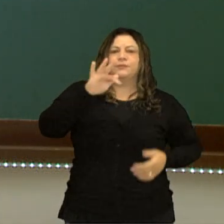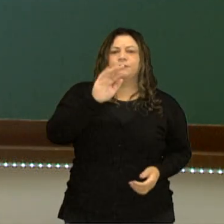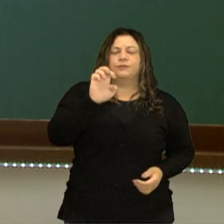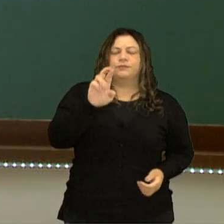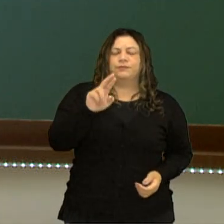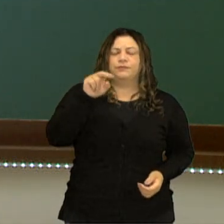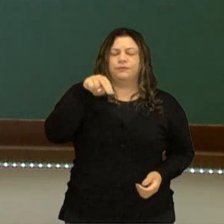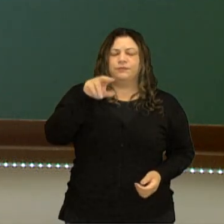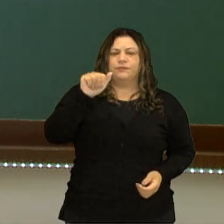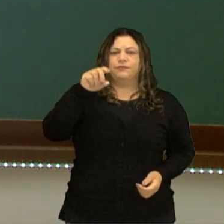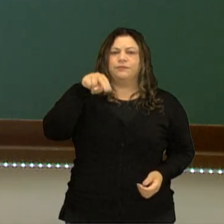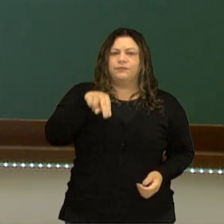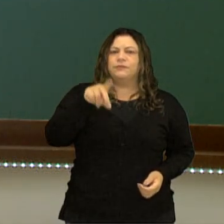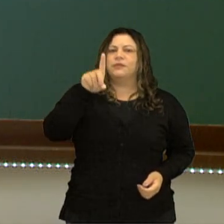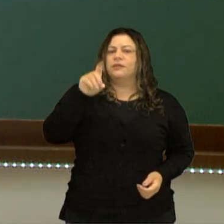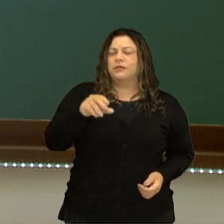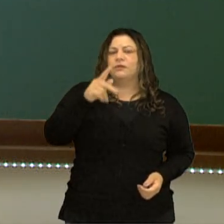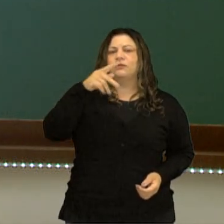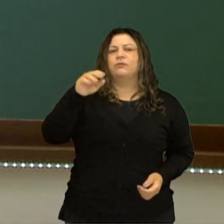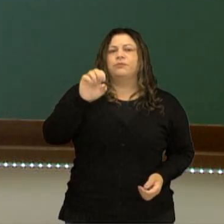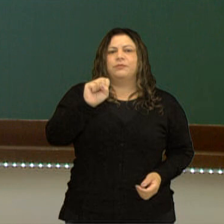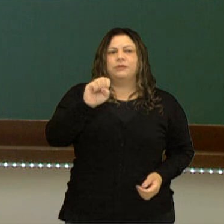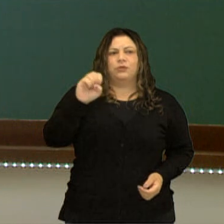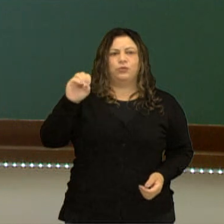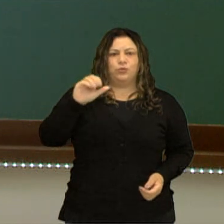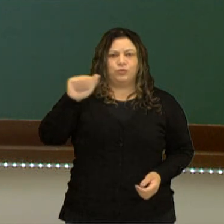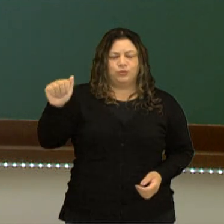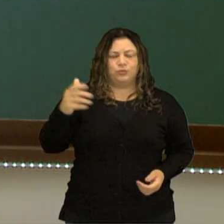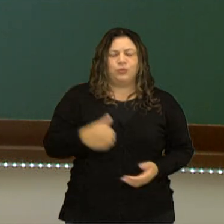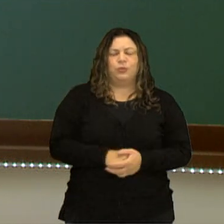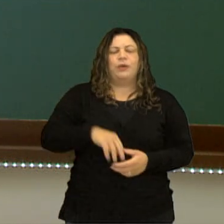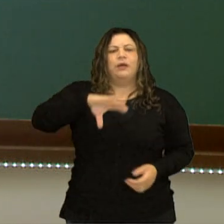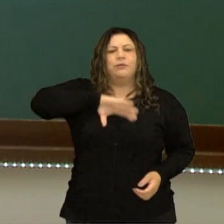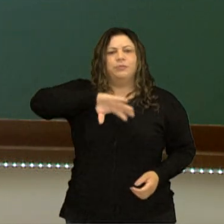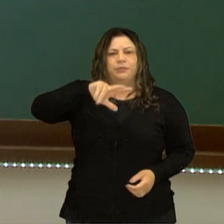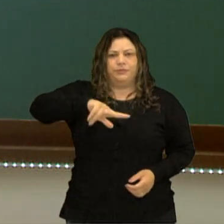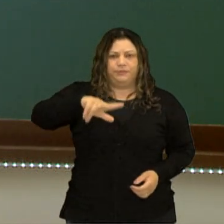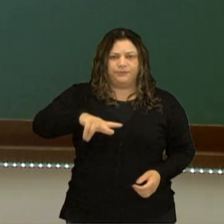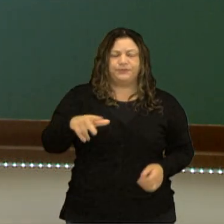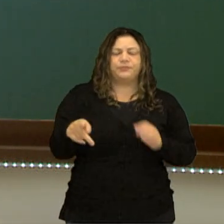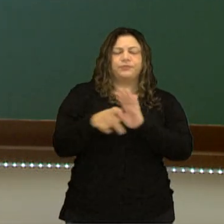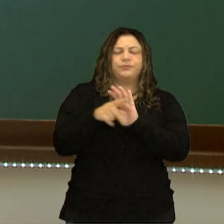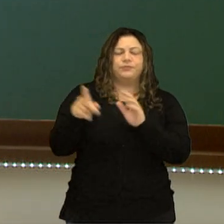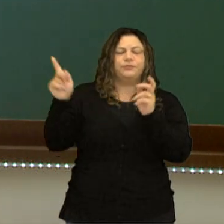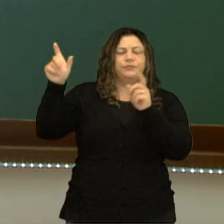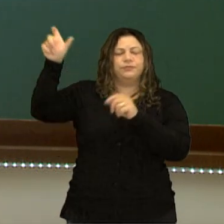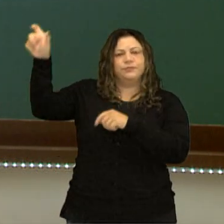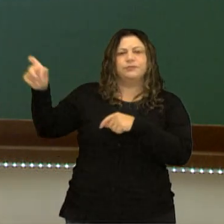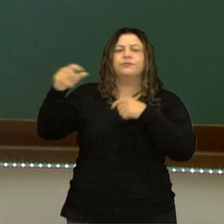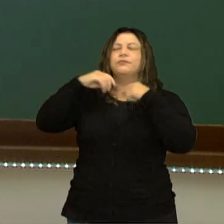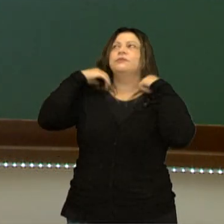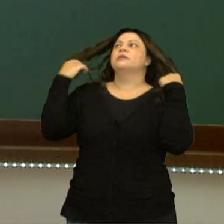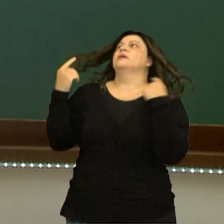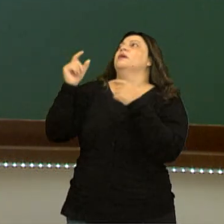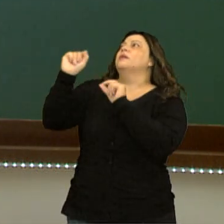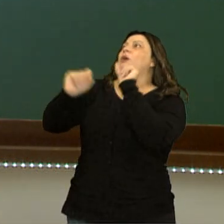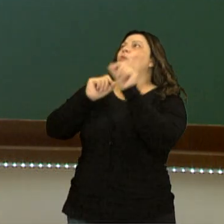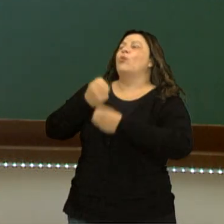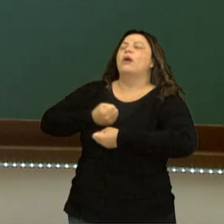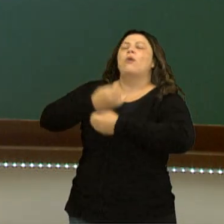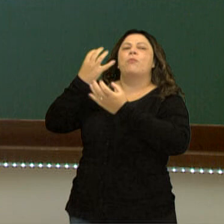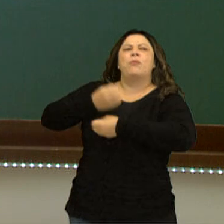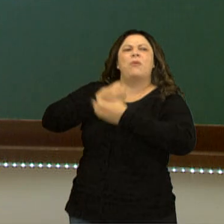outro poeta muito importante também, só que um poeta português e não brasileiro. Vejamos, o poeta é um